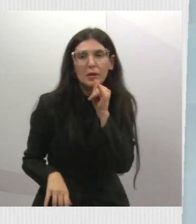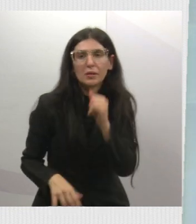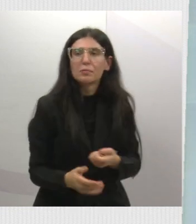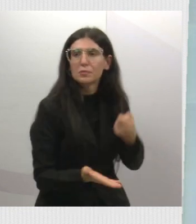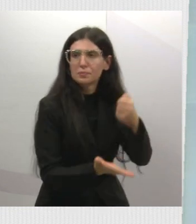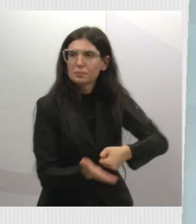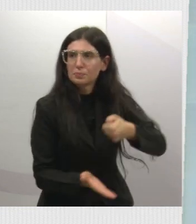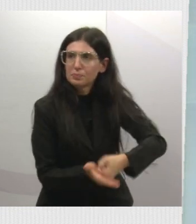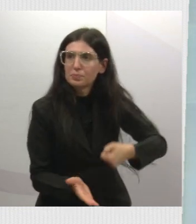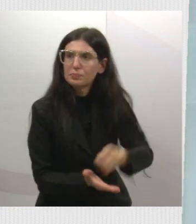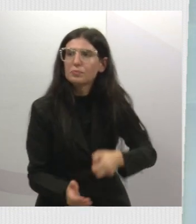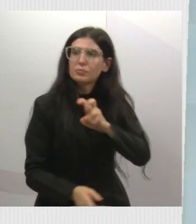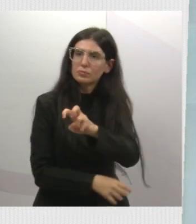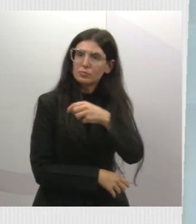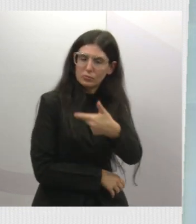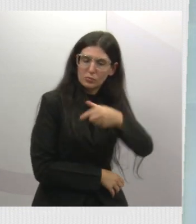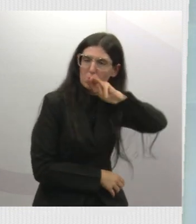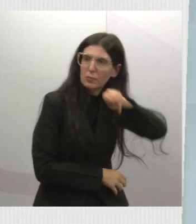aplicar R$